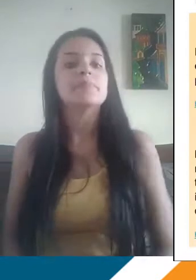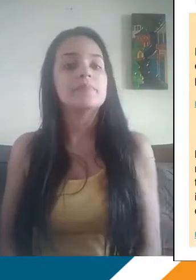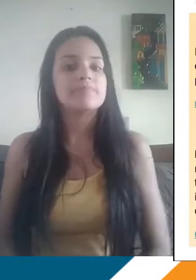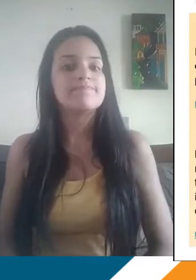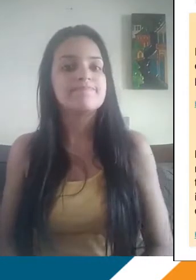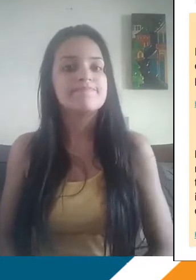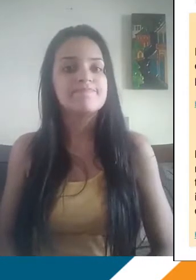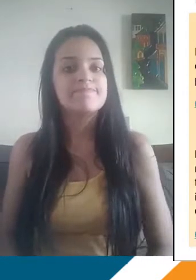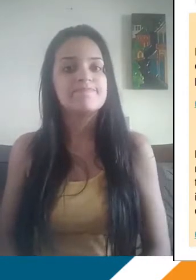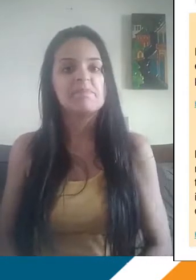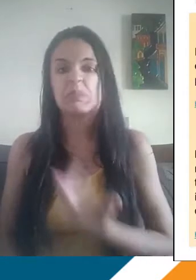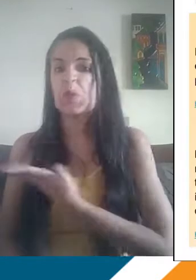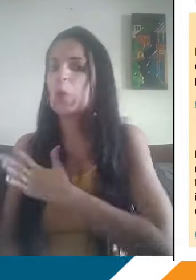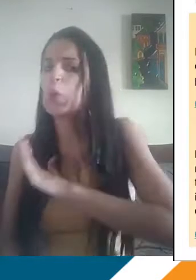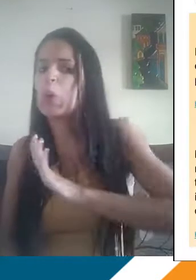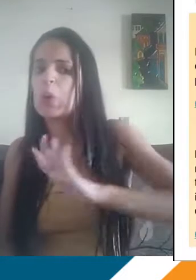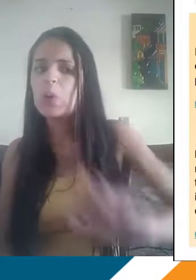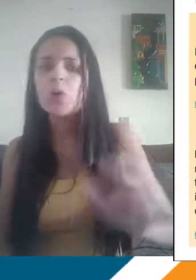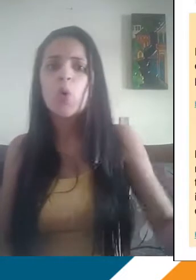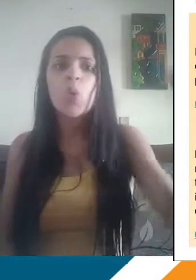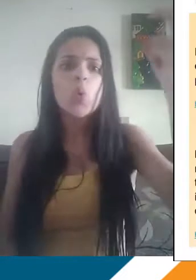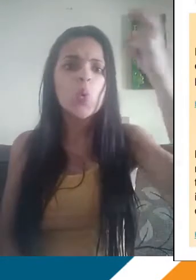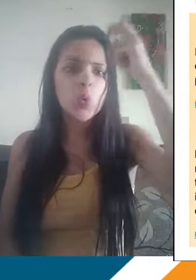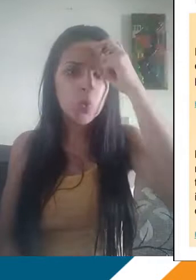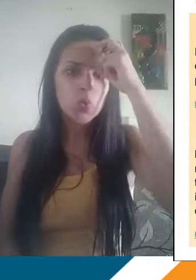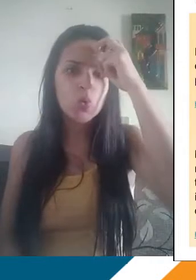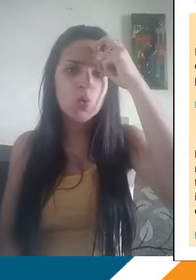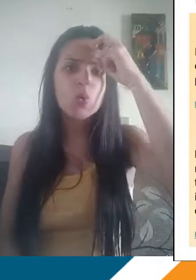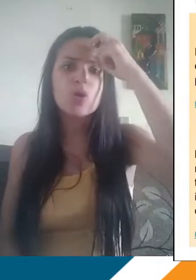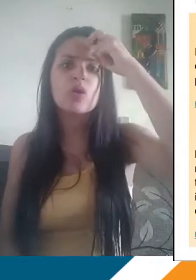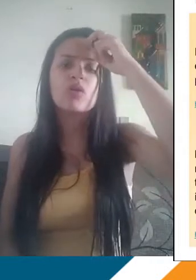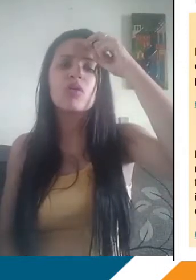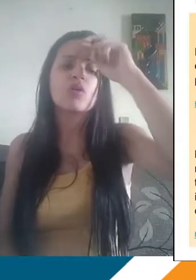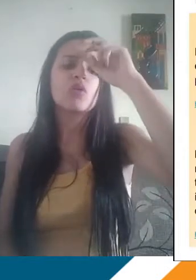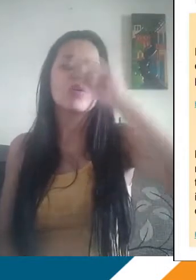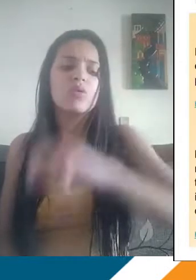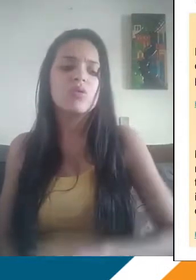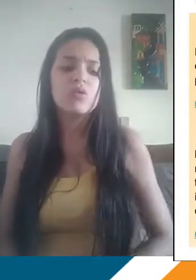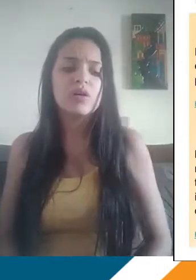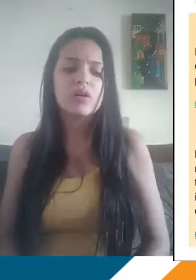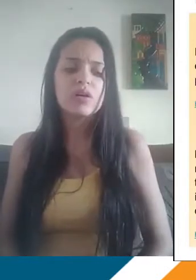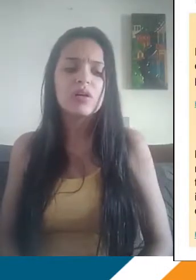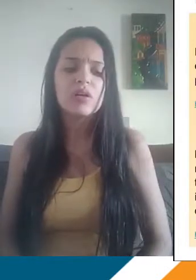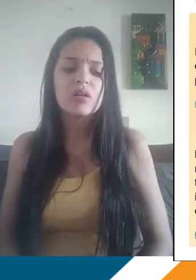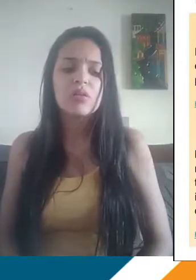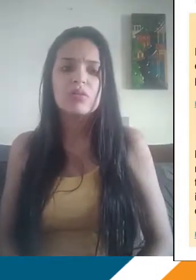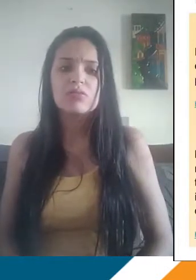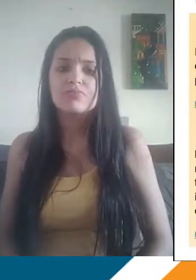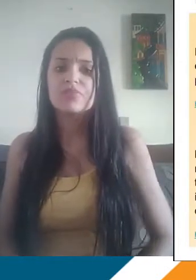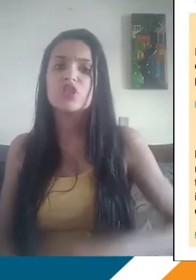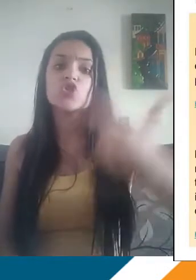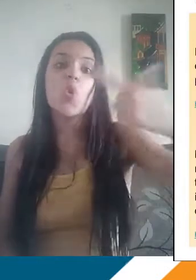xenofobia cultural, ou seja, eles rejeitavam toda e qualquer característica da cultura